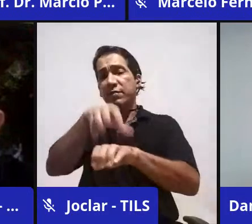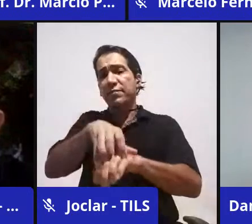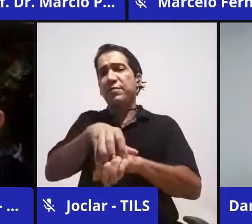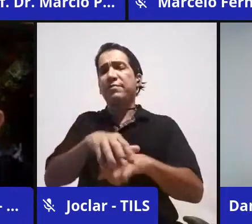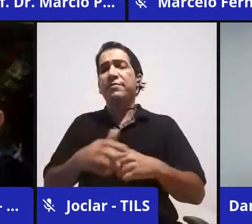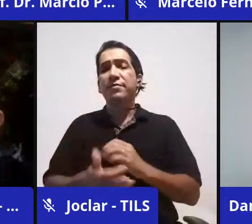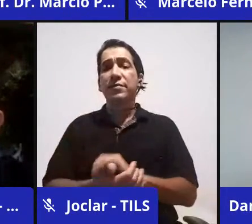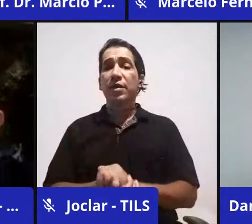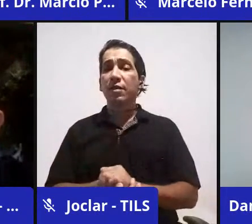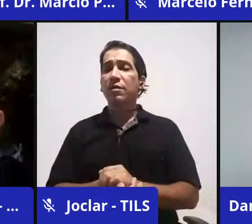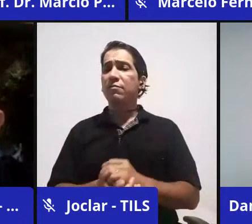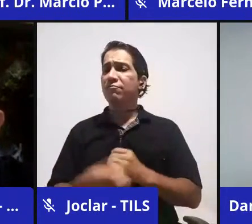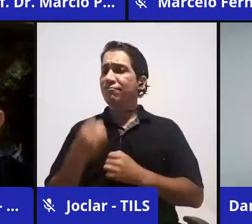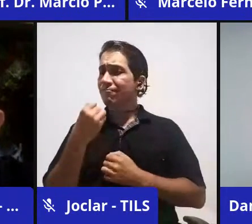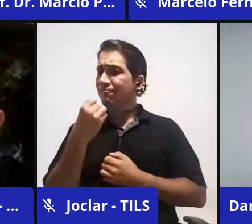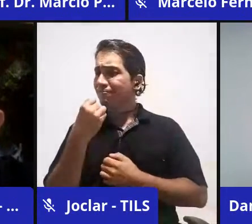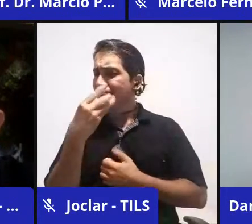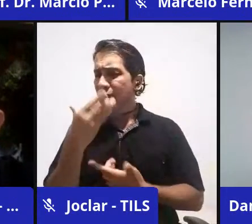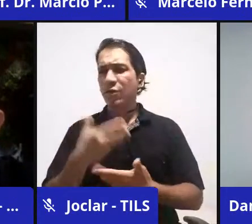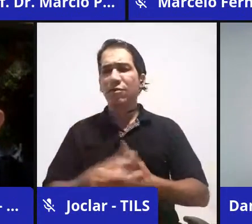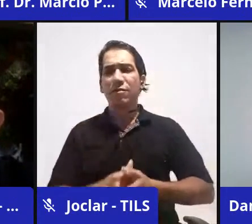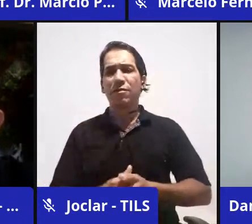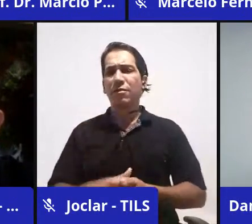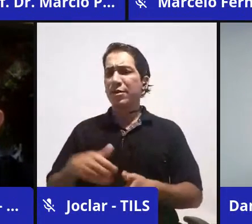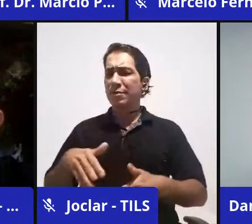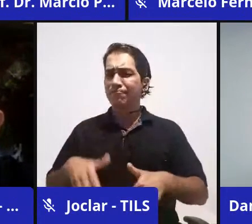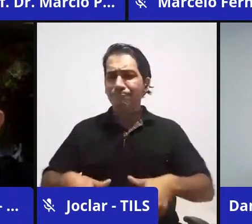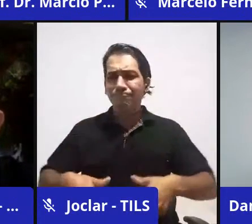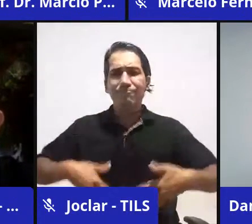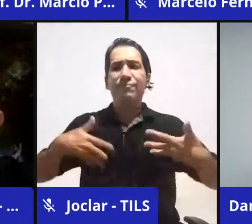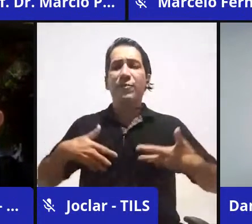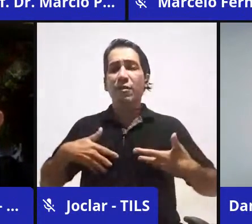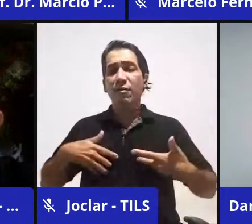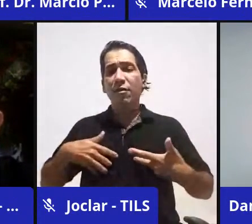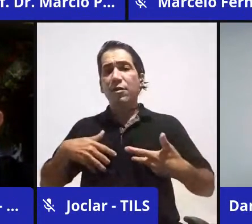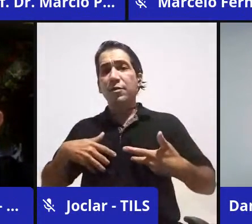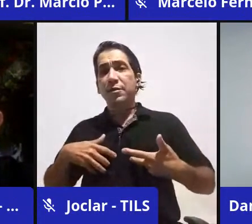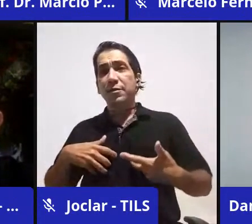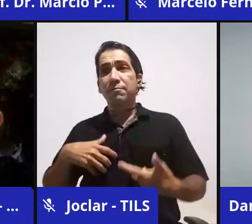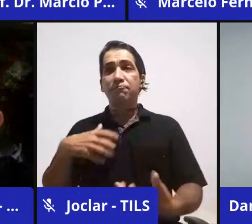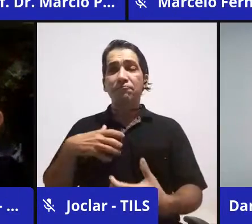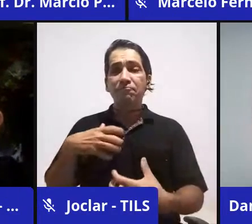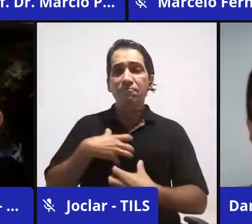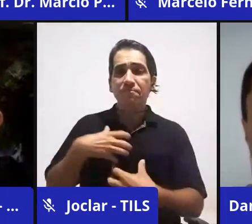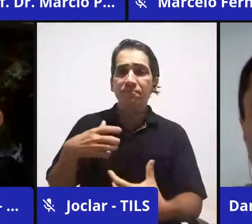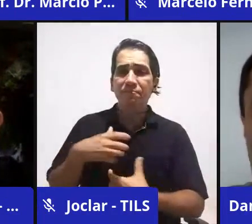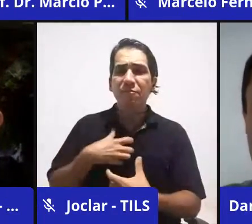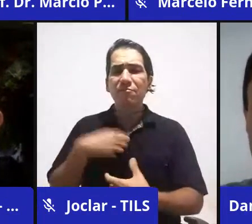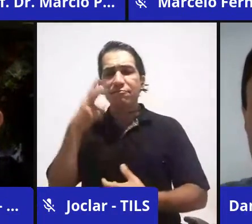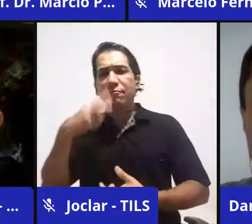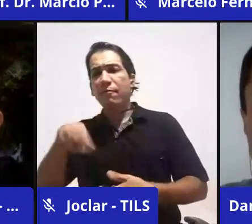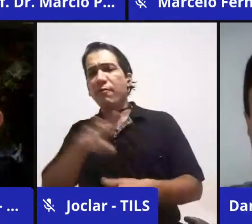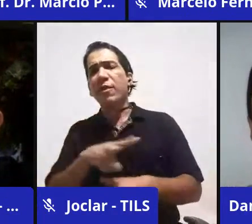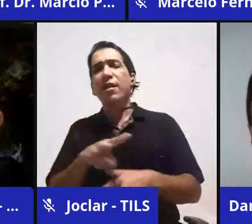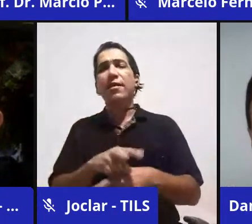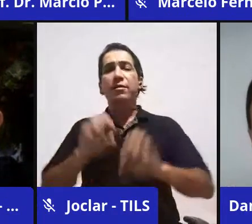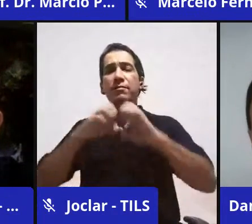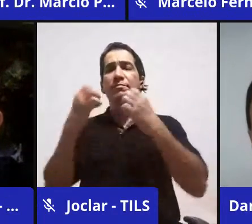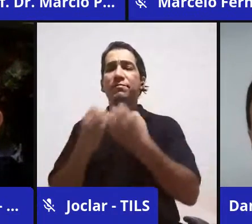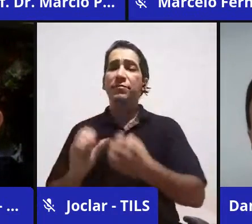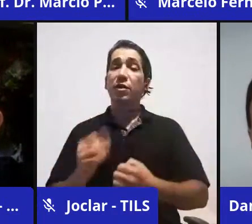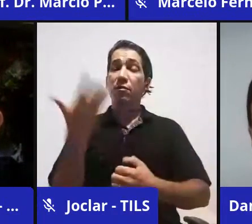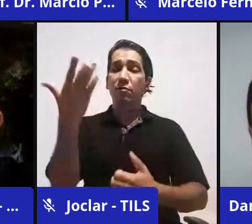ver esse evento acontecendo da forma como ele está, com esses dados impressionantes que nós